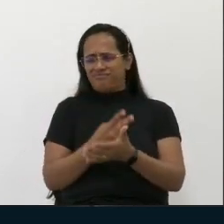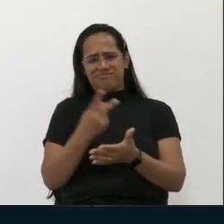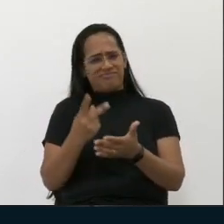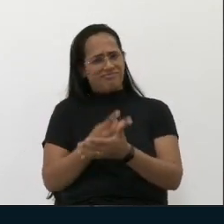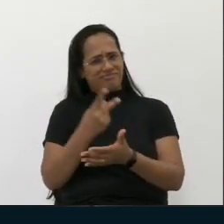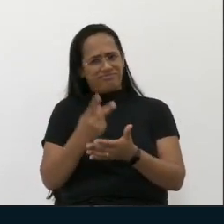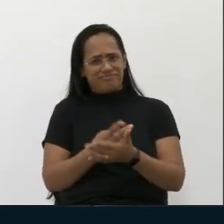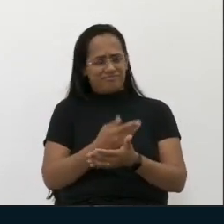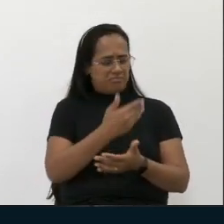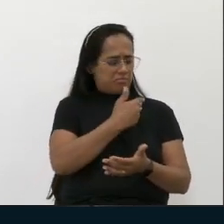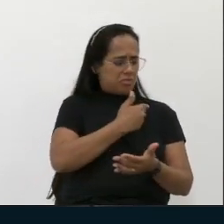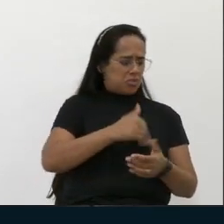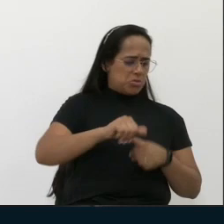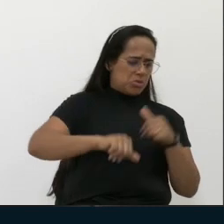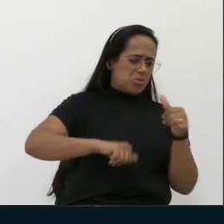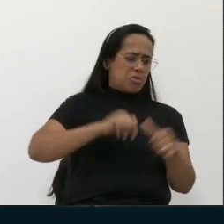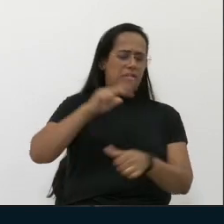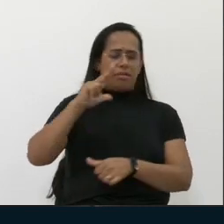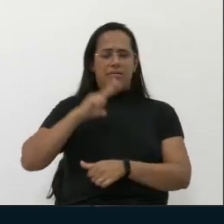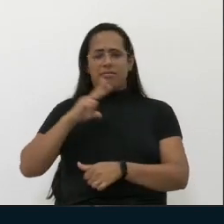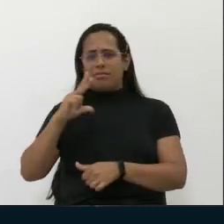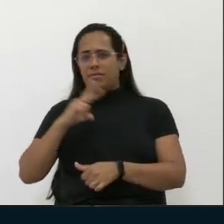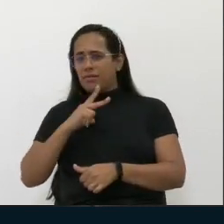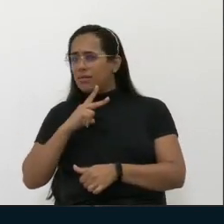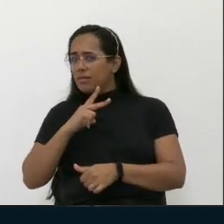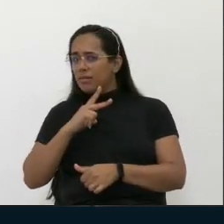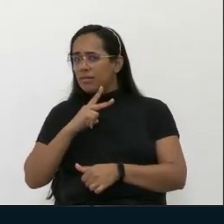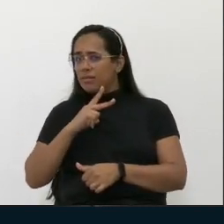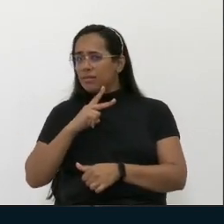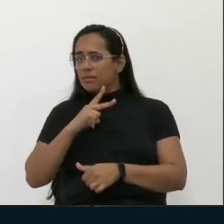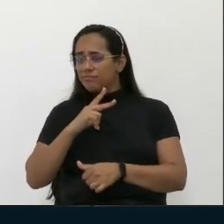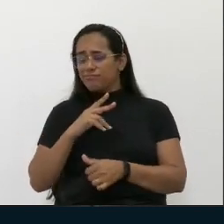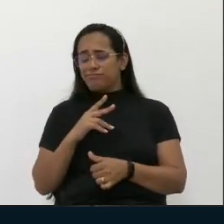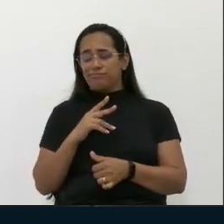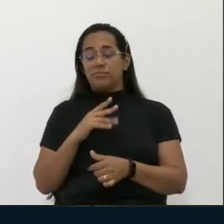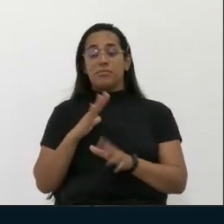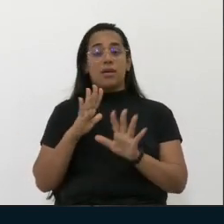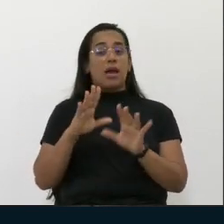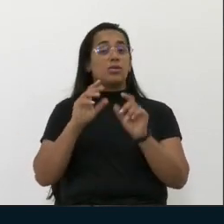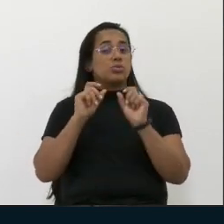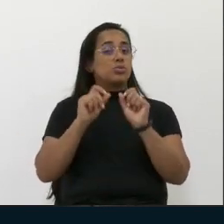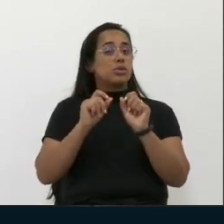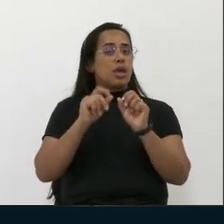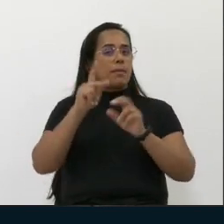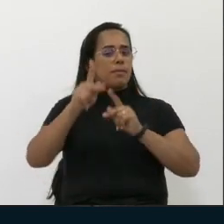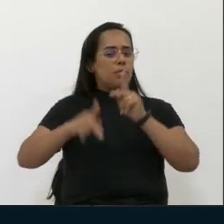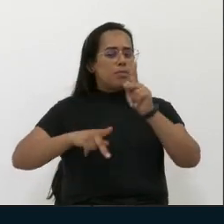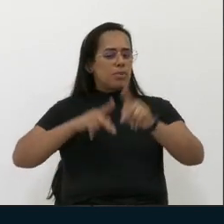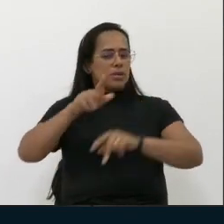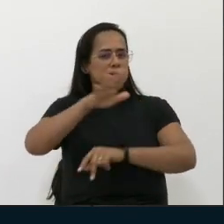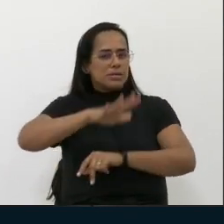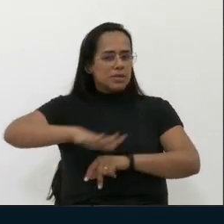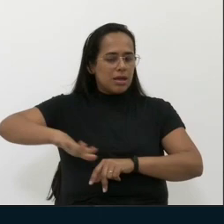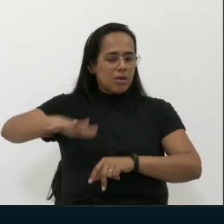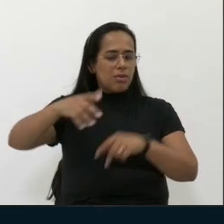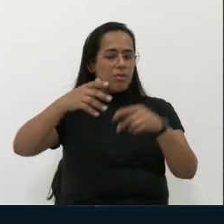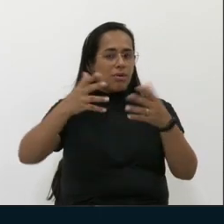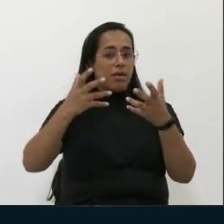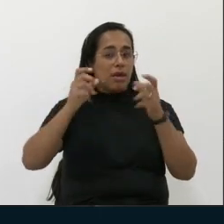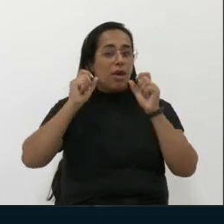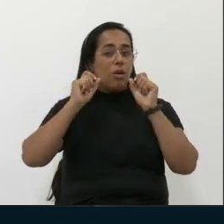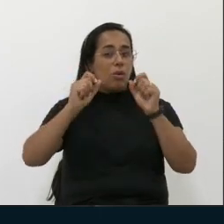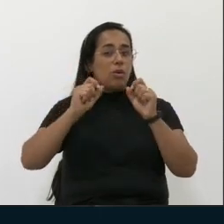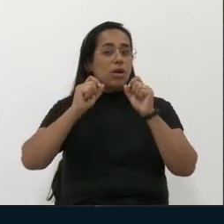público. Mas a população quer ver solução. Era vergonhoso a situação de água no município